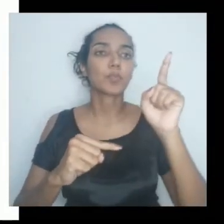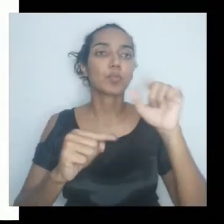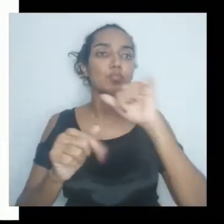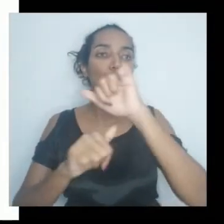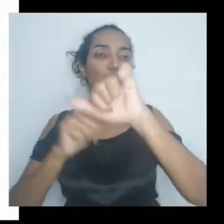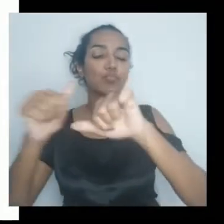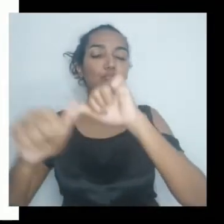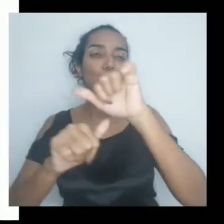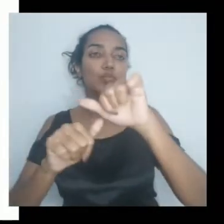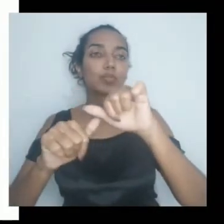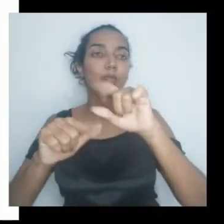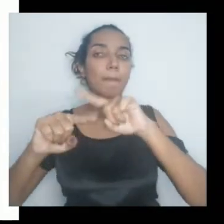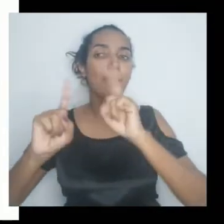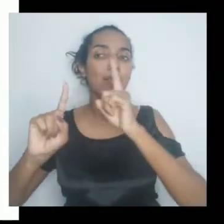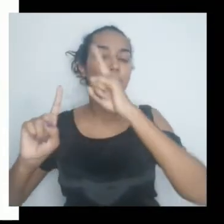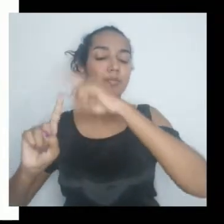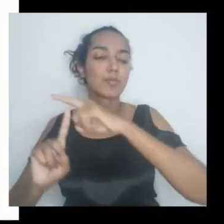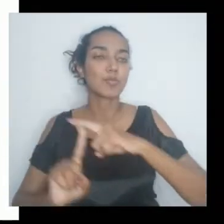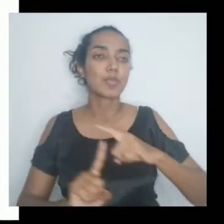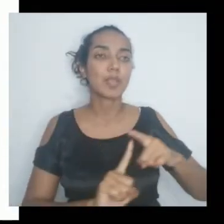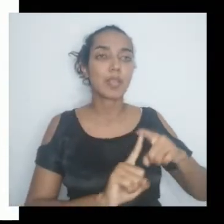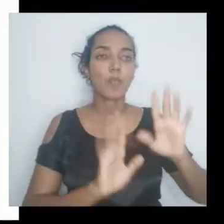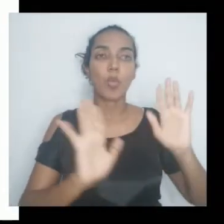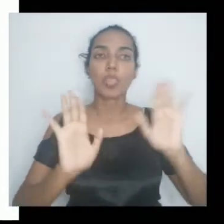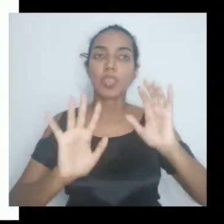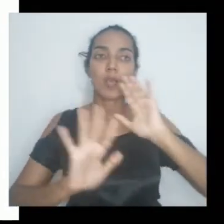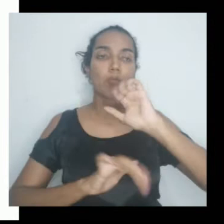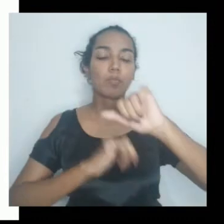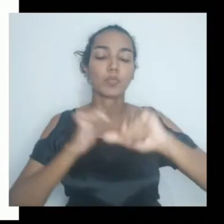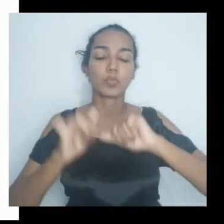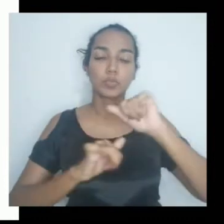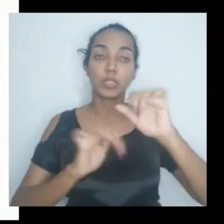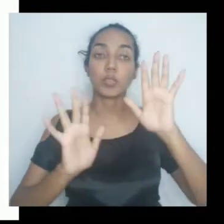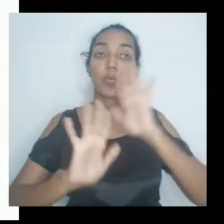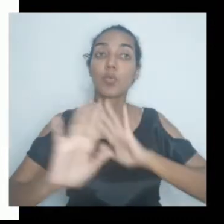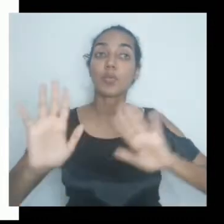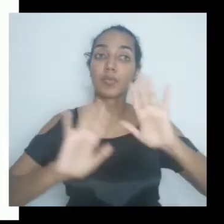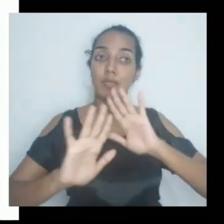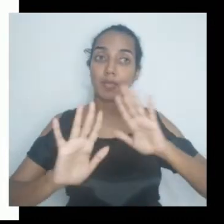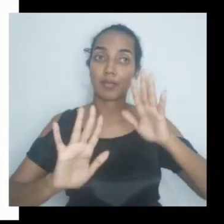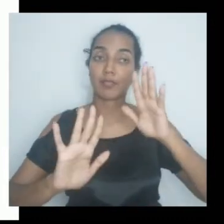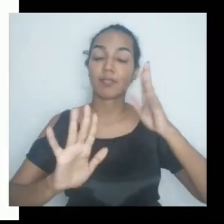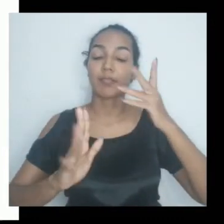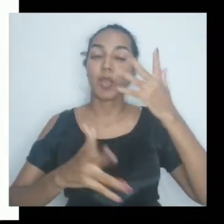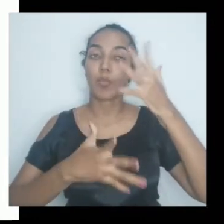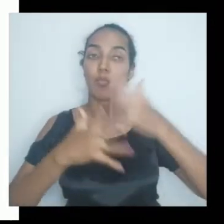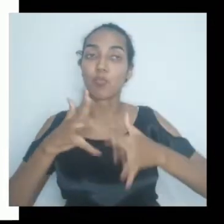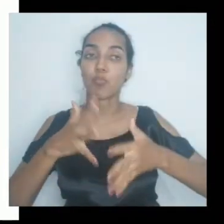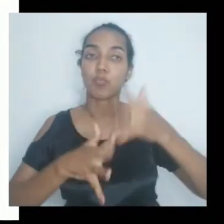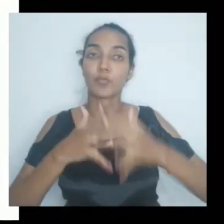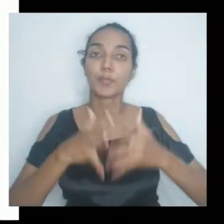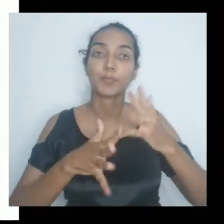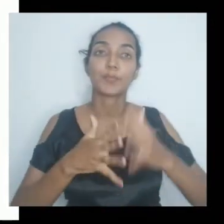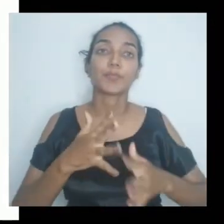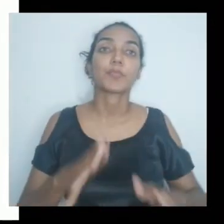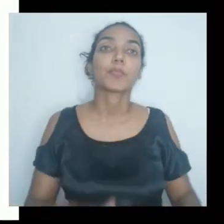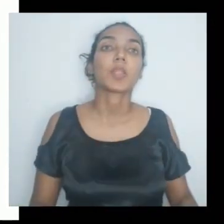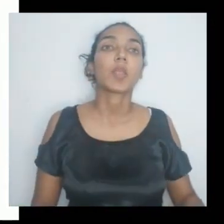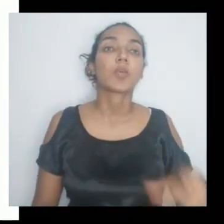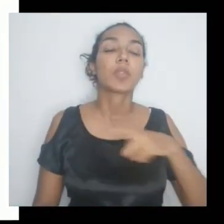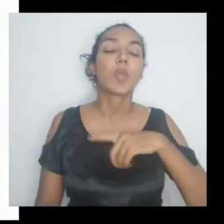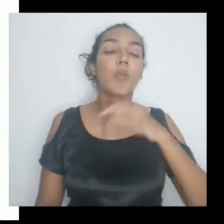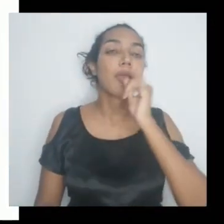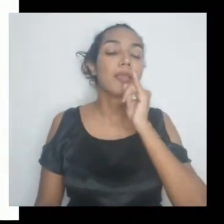cuidado para não se perder nisso. Eu trouxe aqui um exemplo que a gente pode visualizar. Imaginem duas